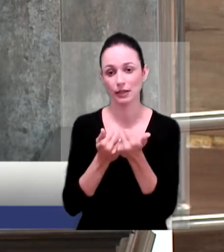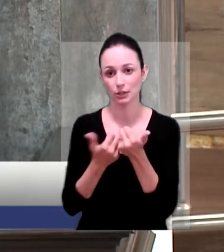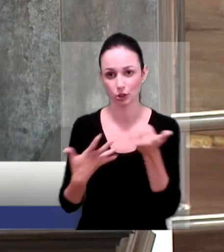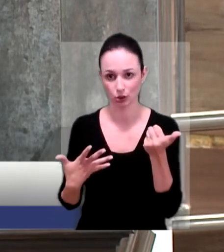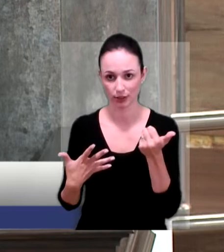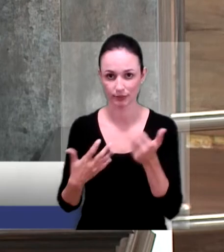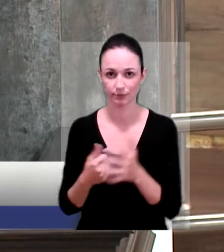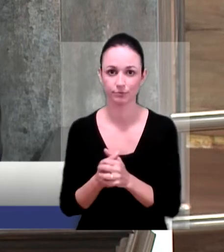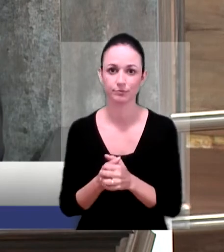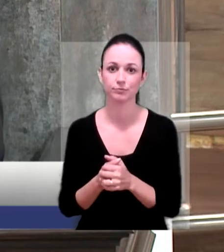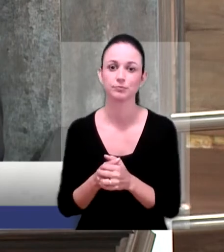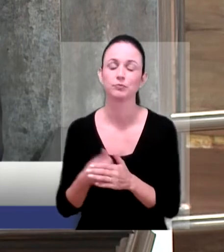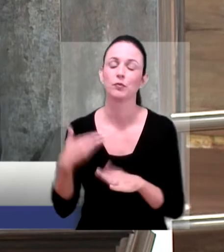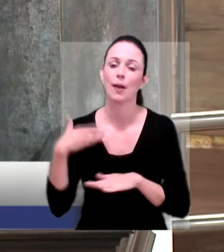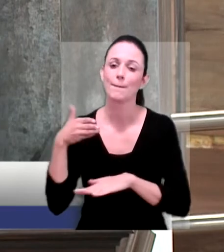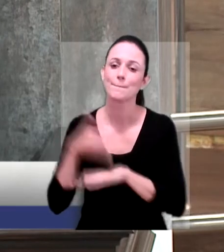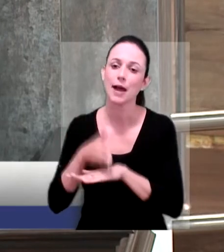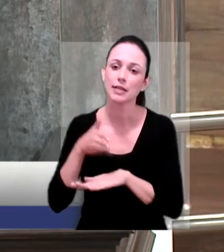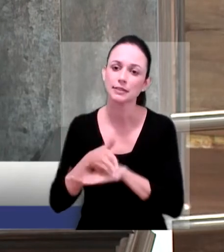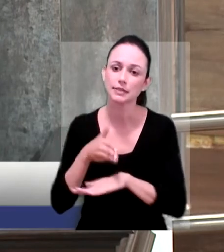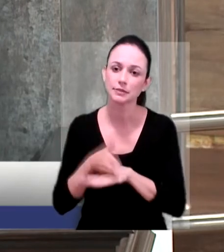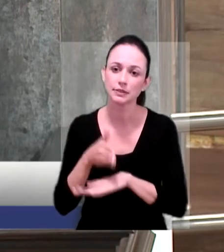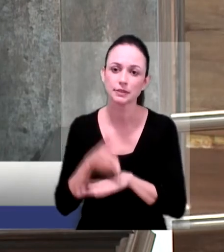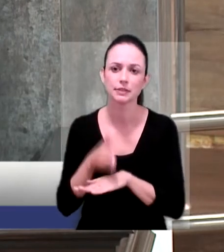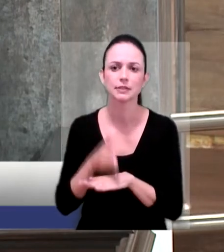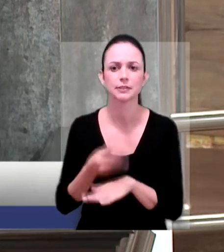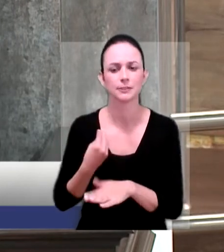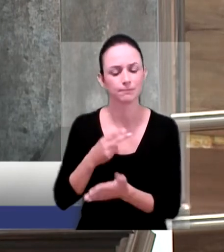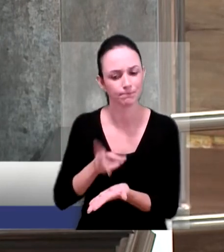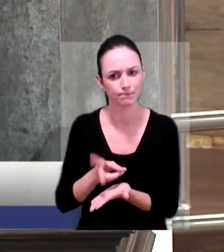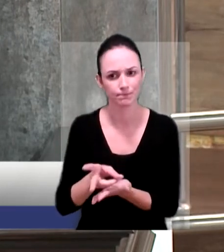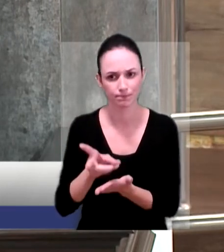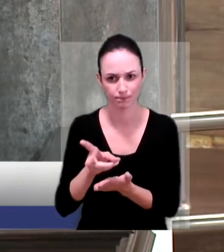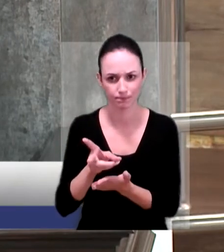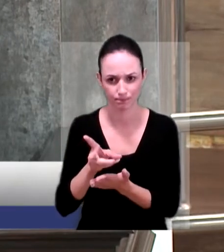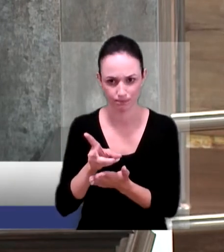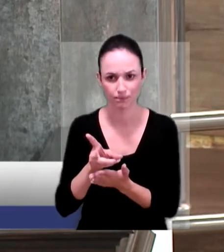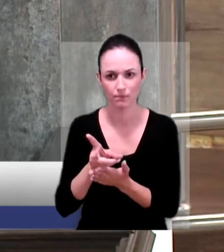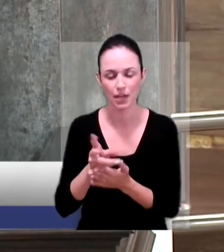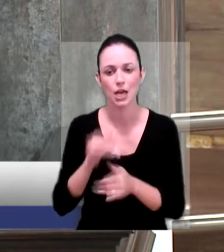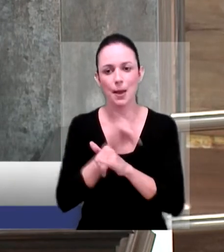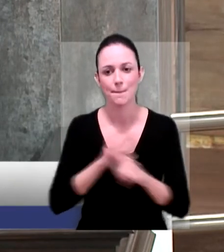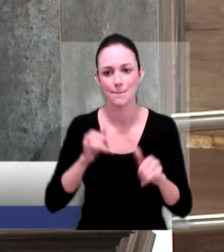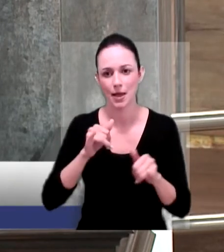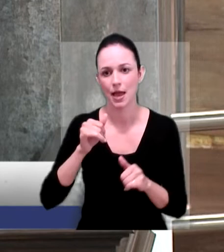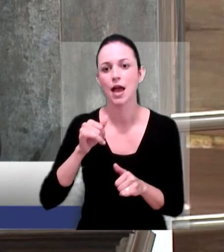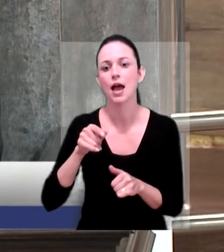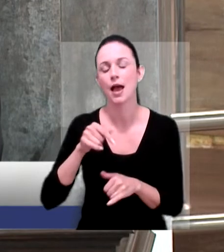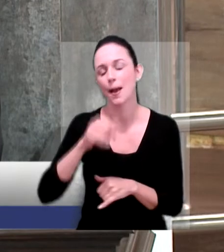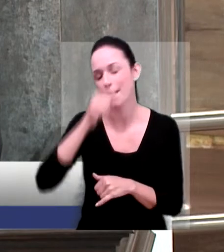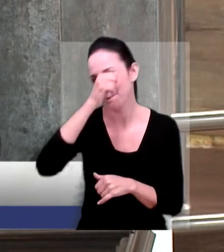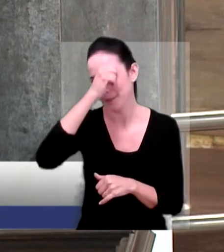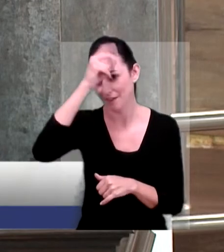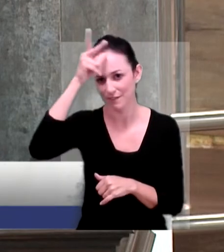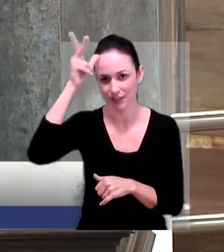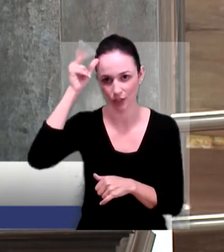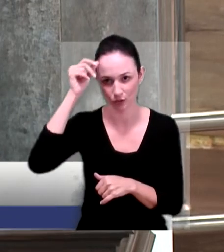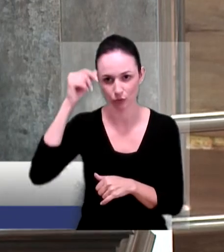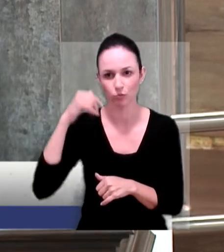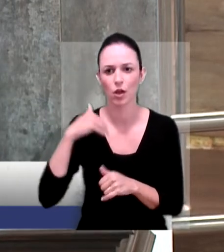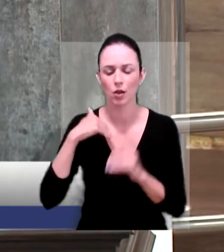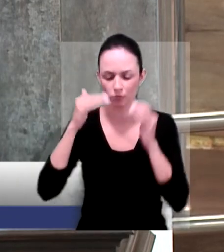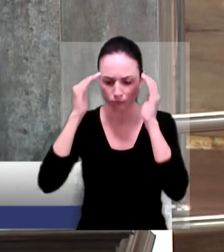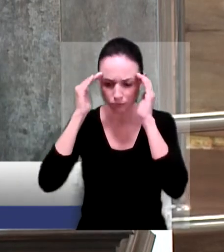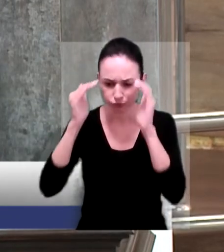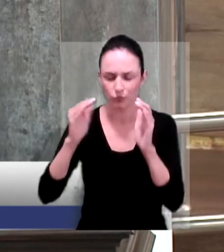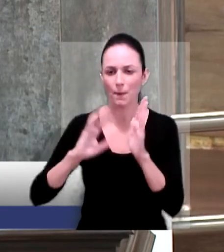Participei atuamente na campanha para prefeito desse ano, fui leal ao meu partido, fui leal